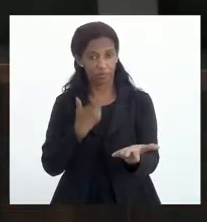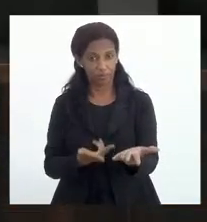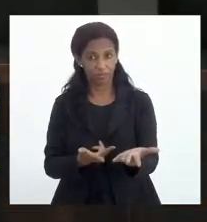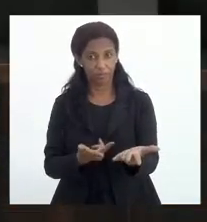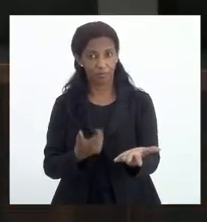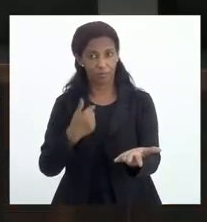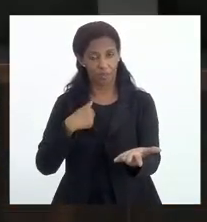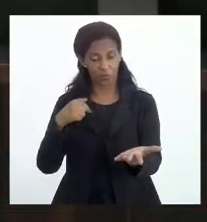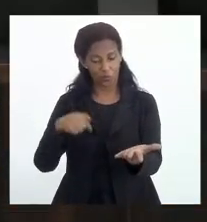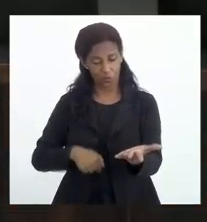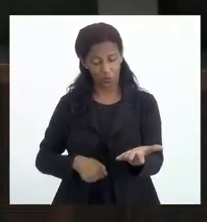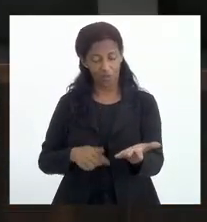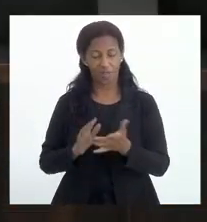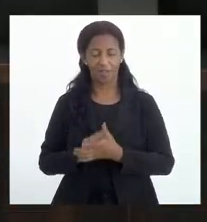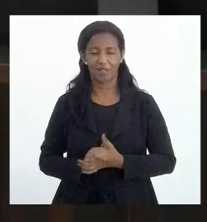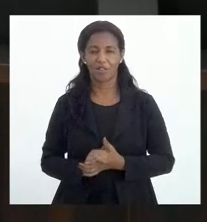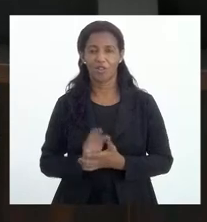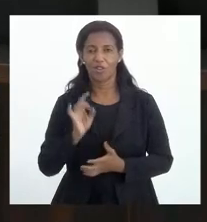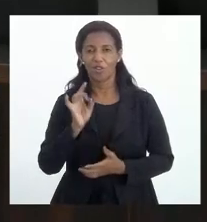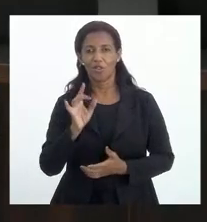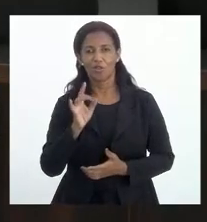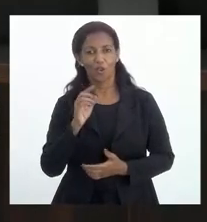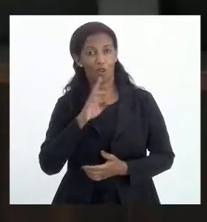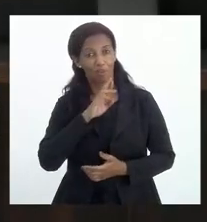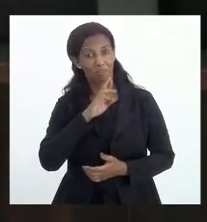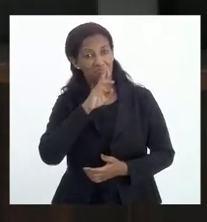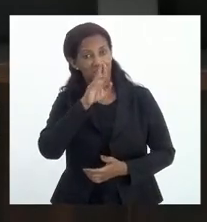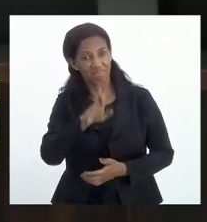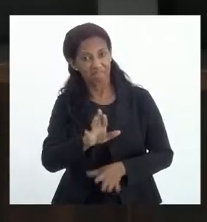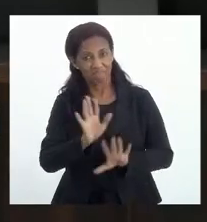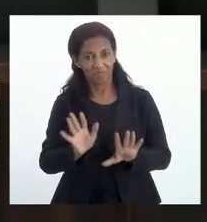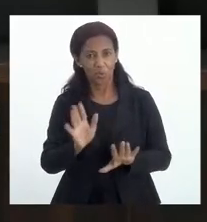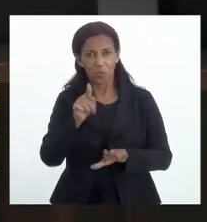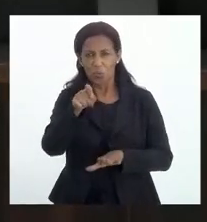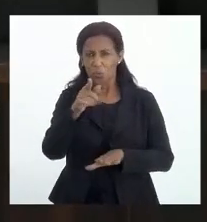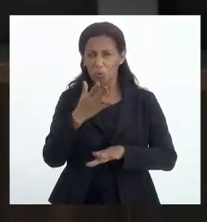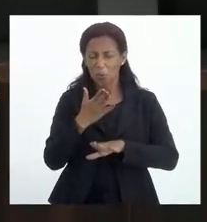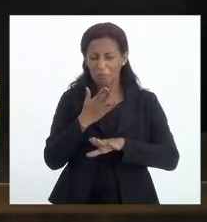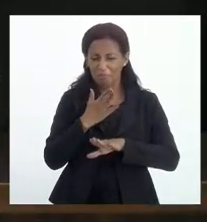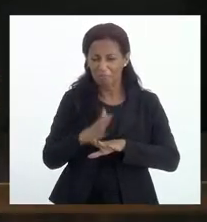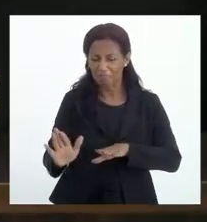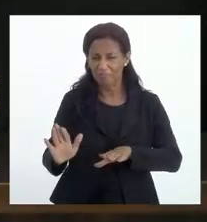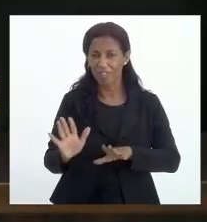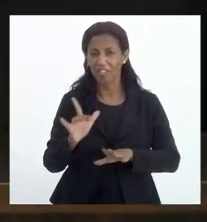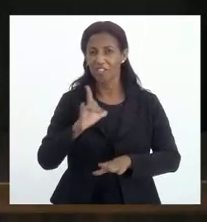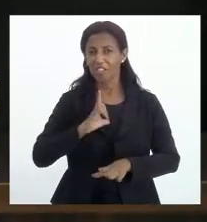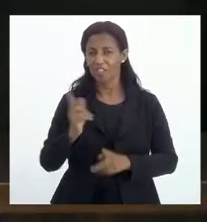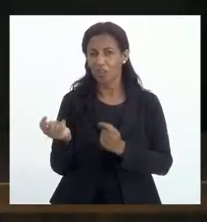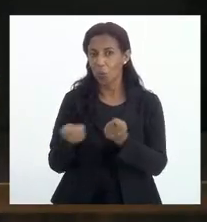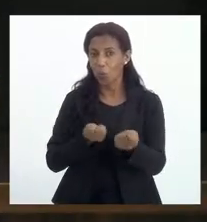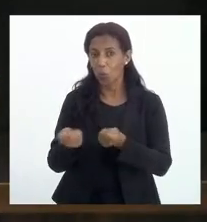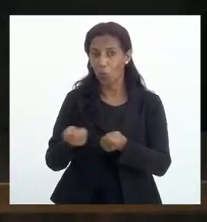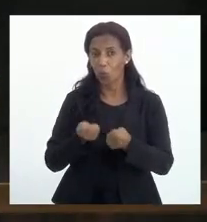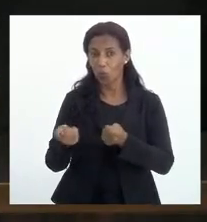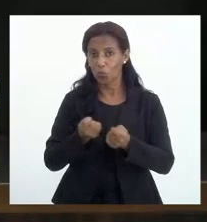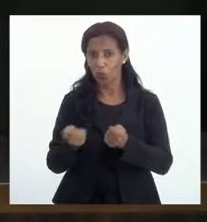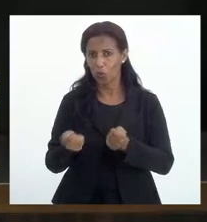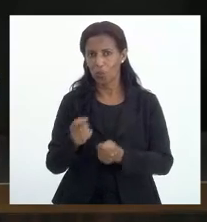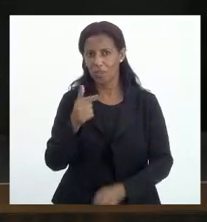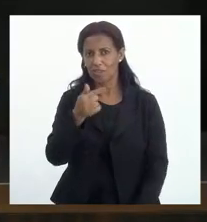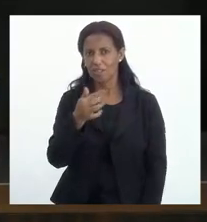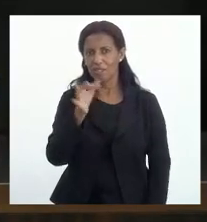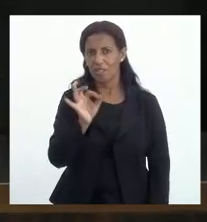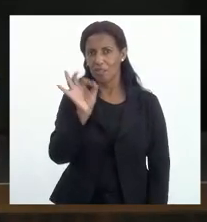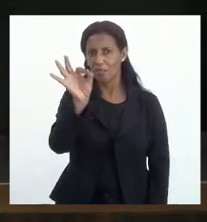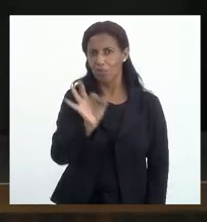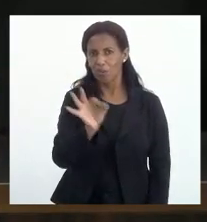e eu estou aqui só respaldando, que o senhor praticamente já tem o controle que 70%